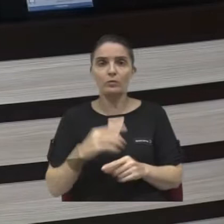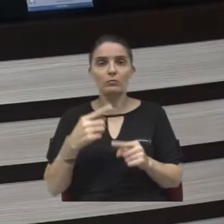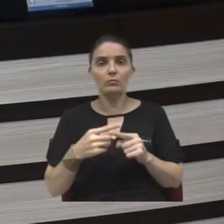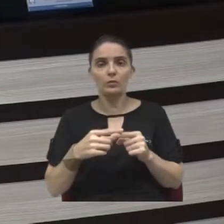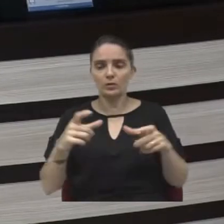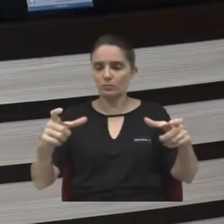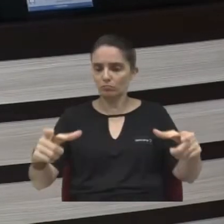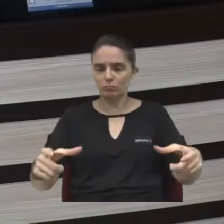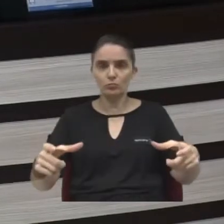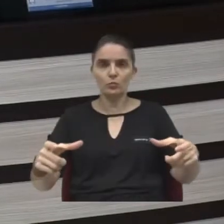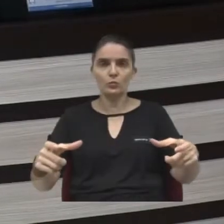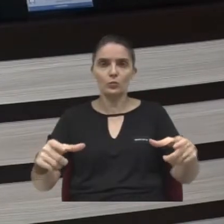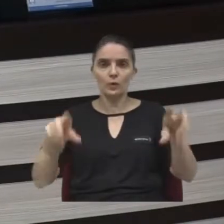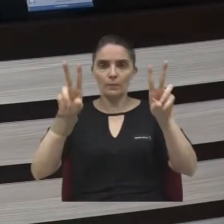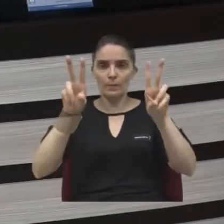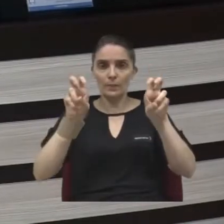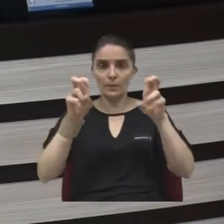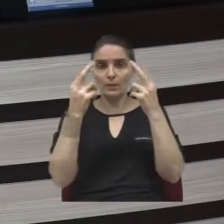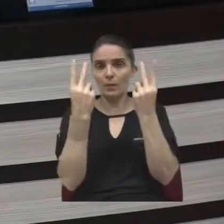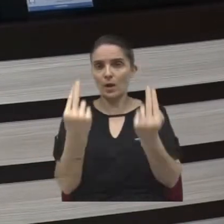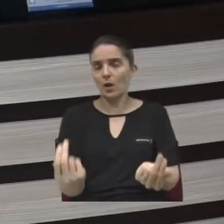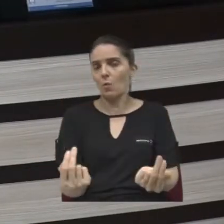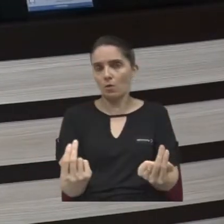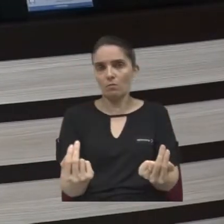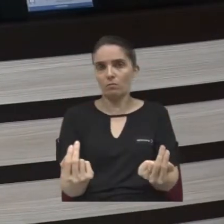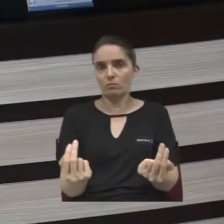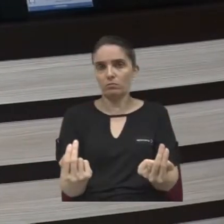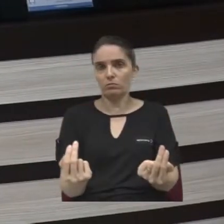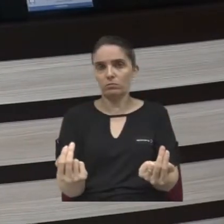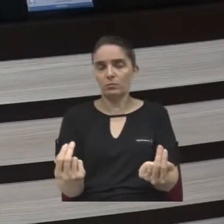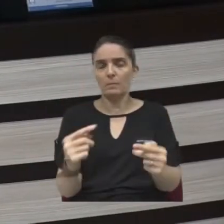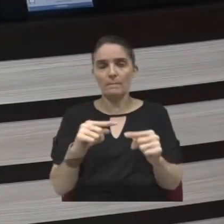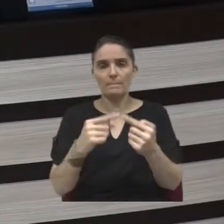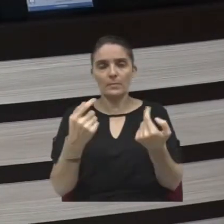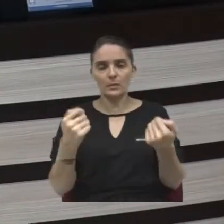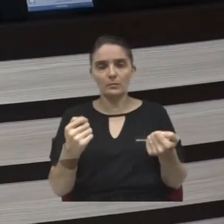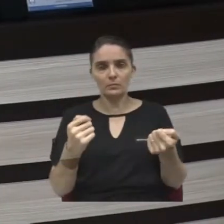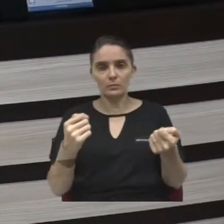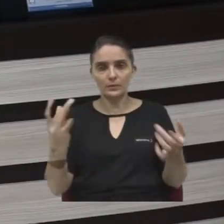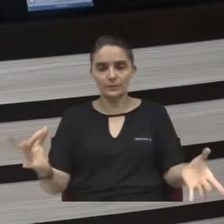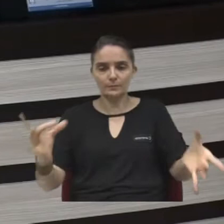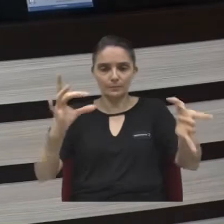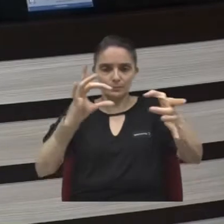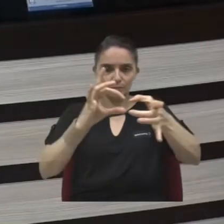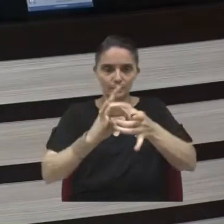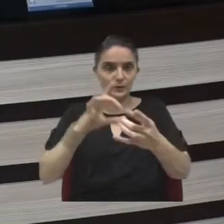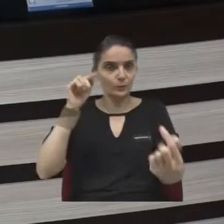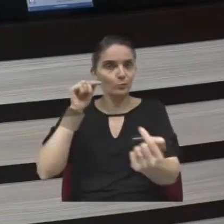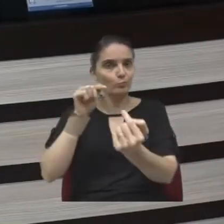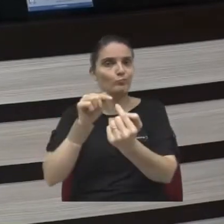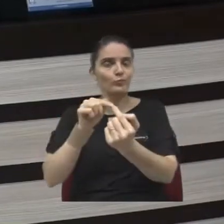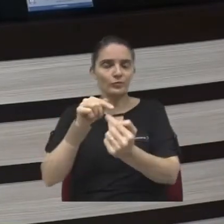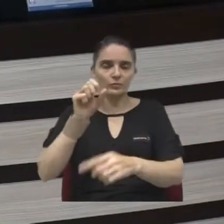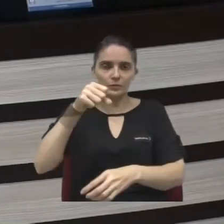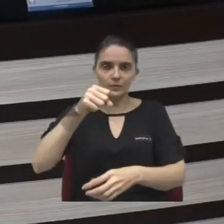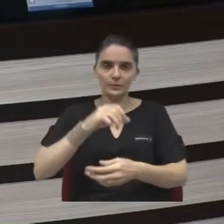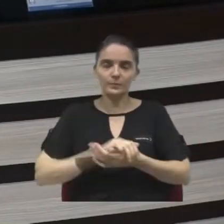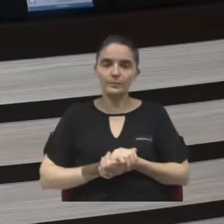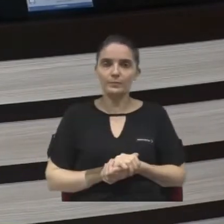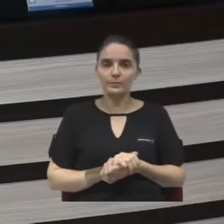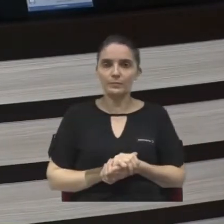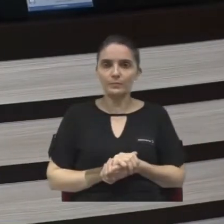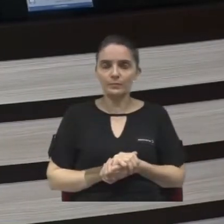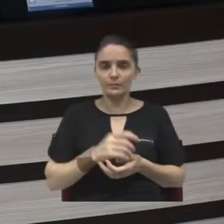têm o mesmo tema e desde que se completem plenamente os objetos afins? Atenciosamente,